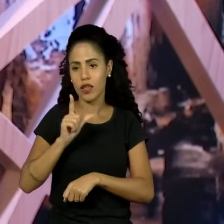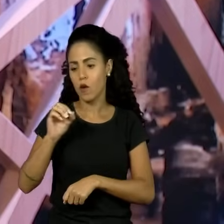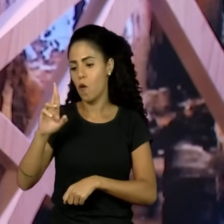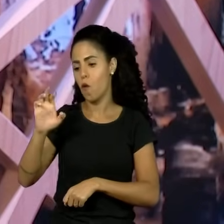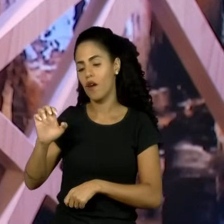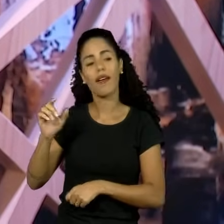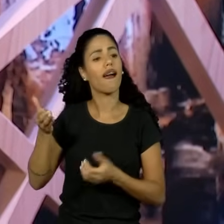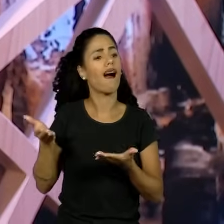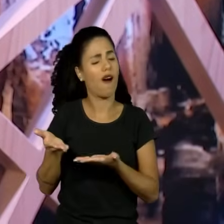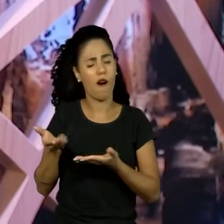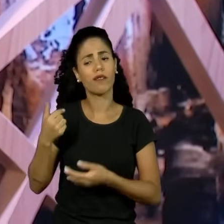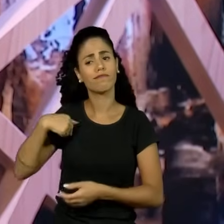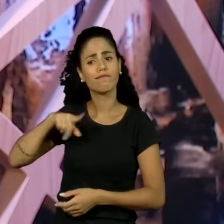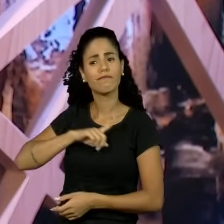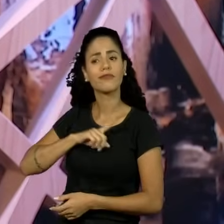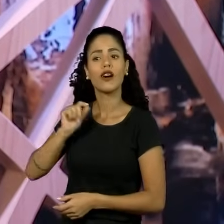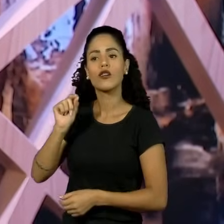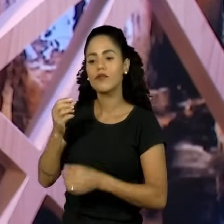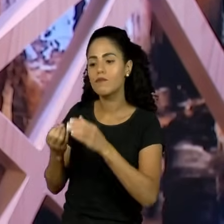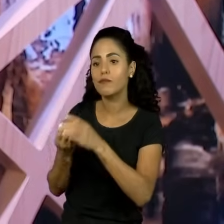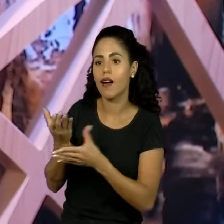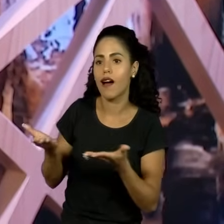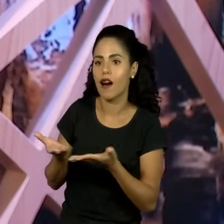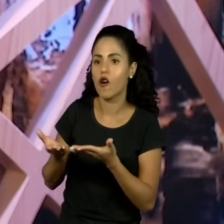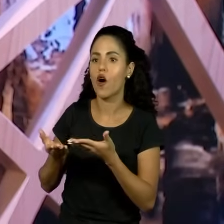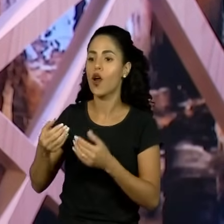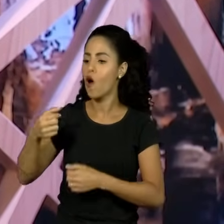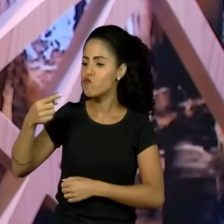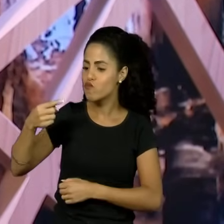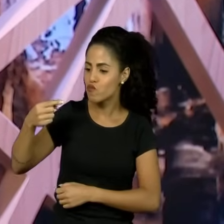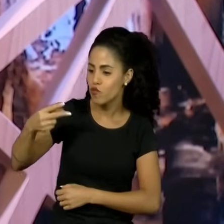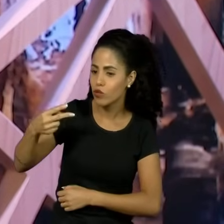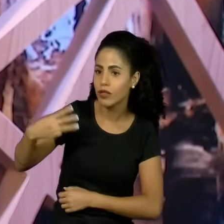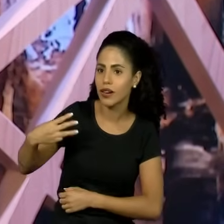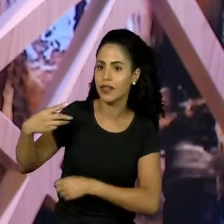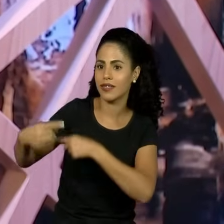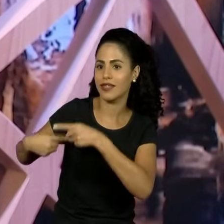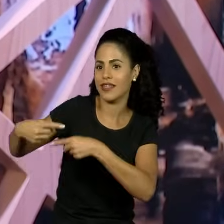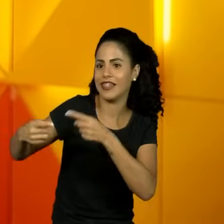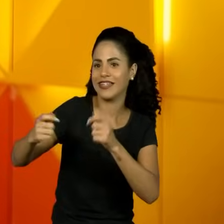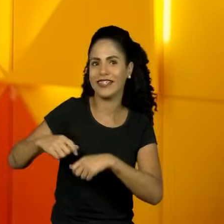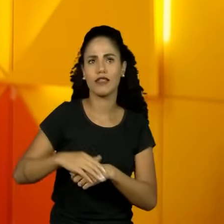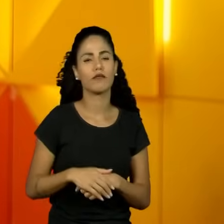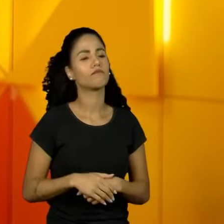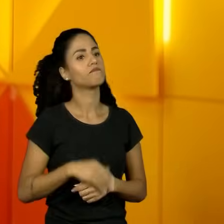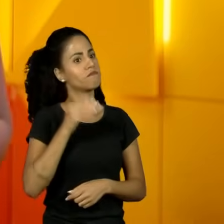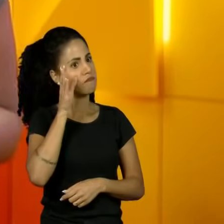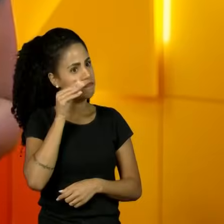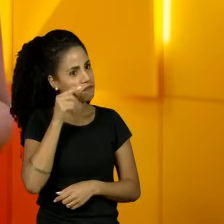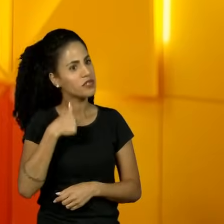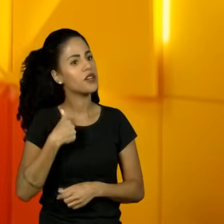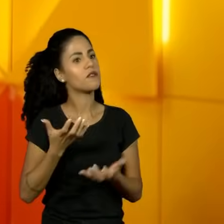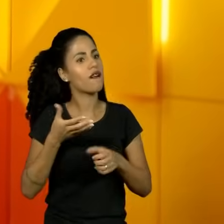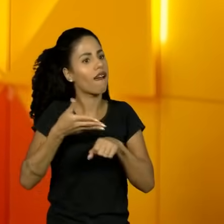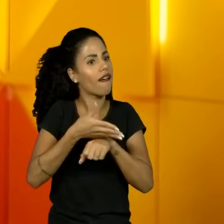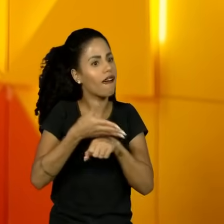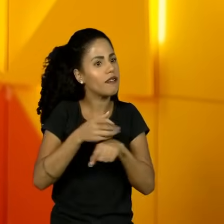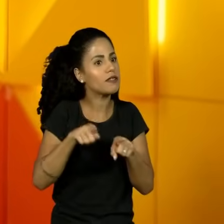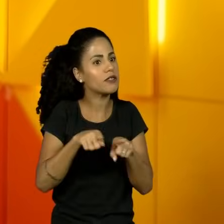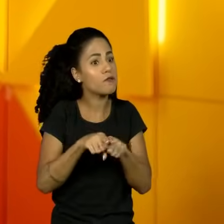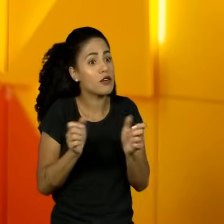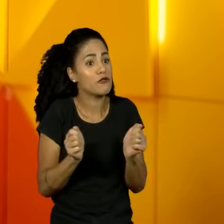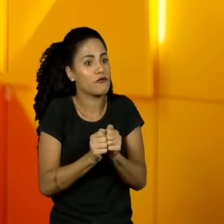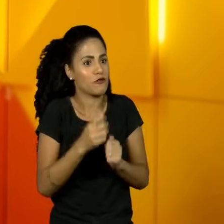gente lança esse ano. Então, como é uma trilogia, a gente lançou um por ano. Esse é o ano do Ore. Eu vou acessar, quero muito, e vou jogar com